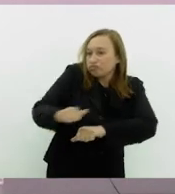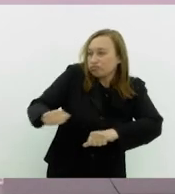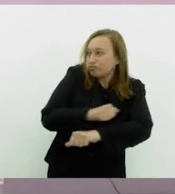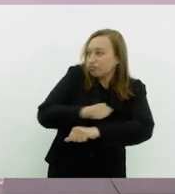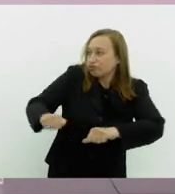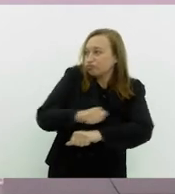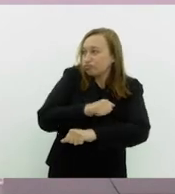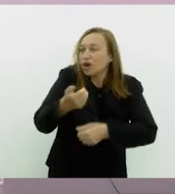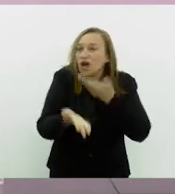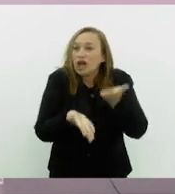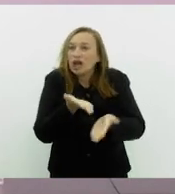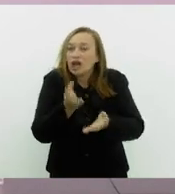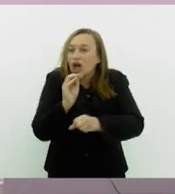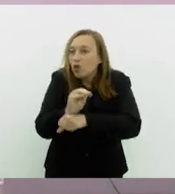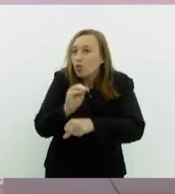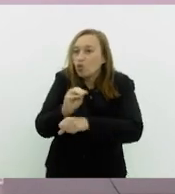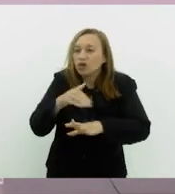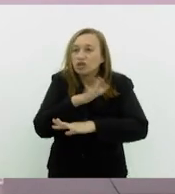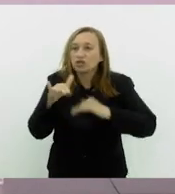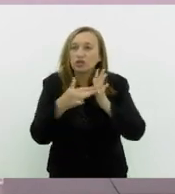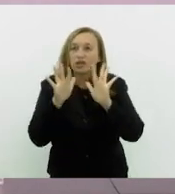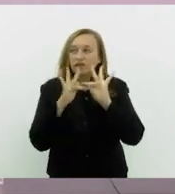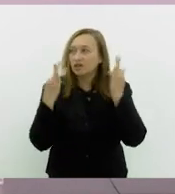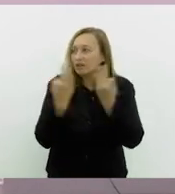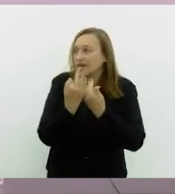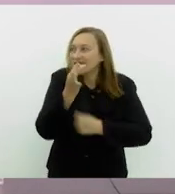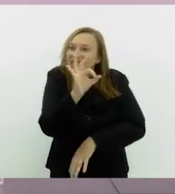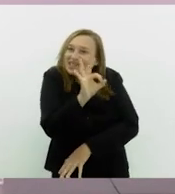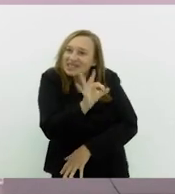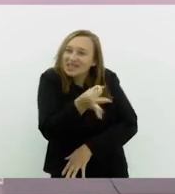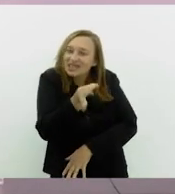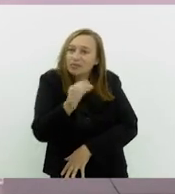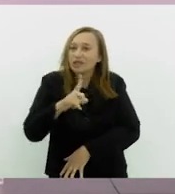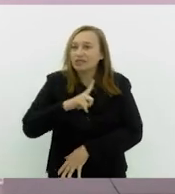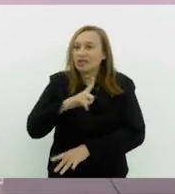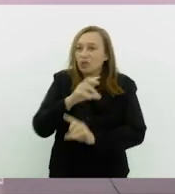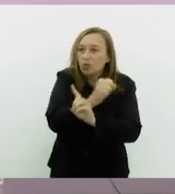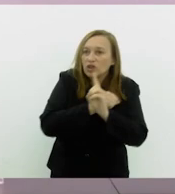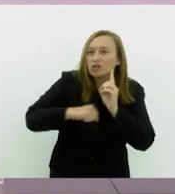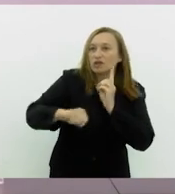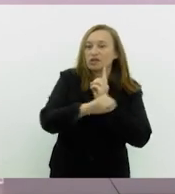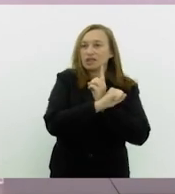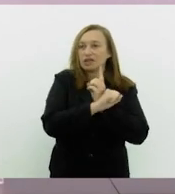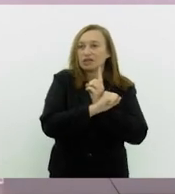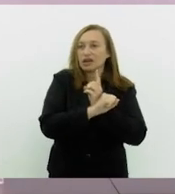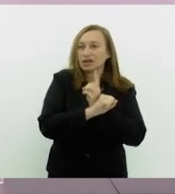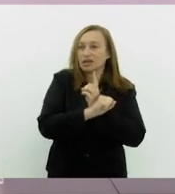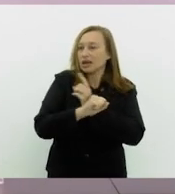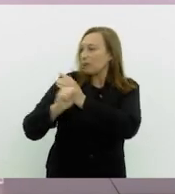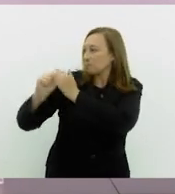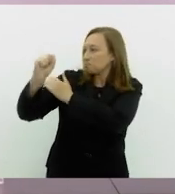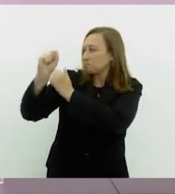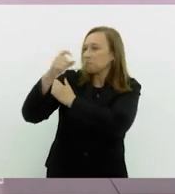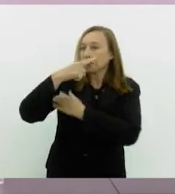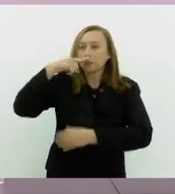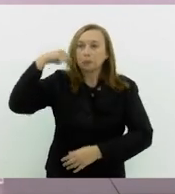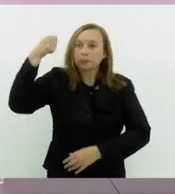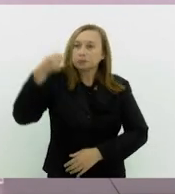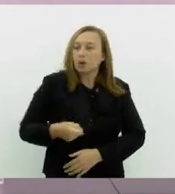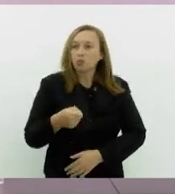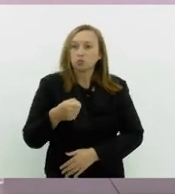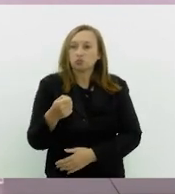de toda a família. E, obviamente, a gente tem numa sociedade patriarcal e machista que não reconhece